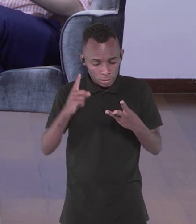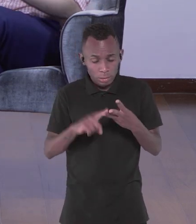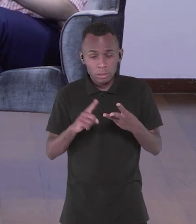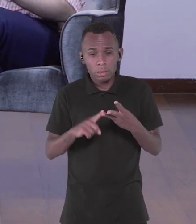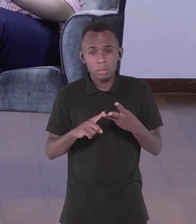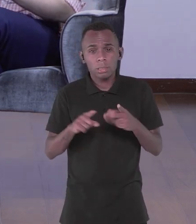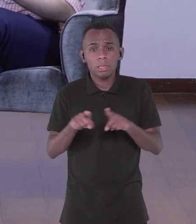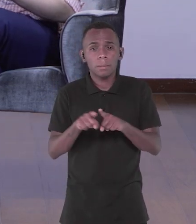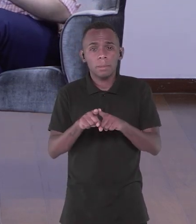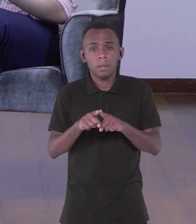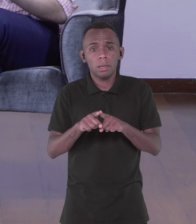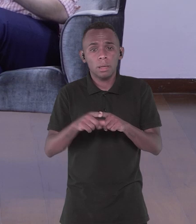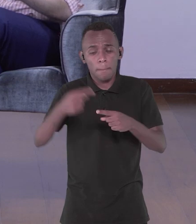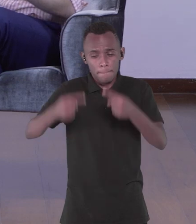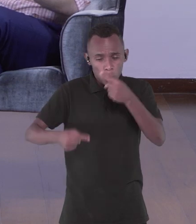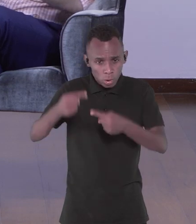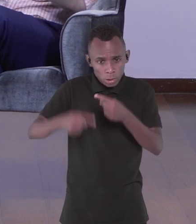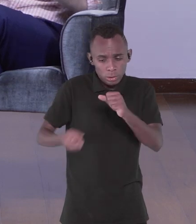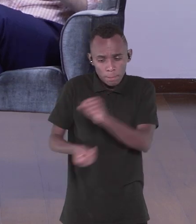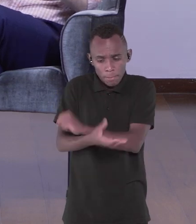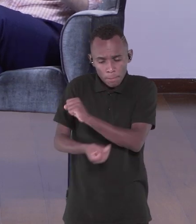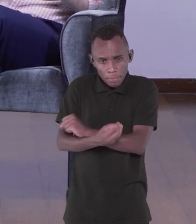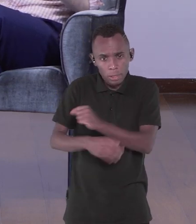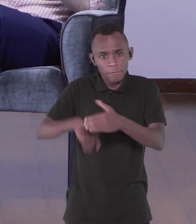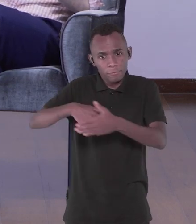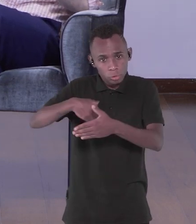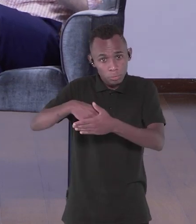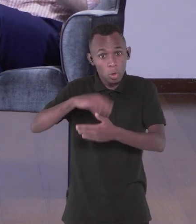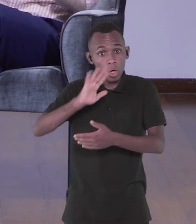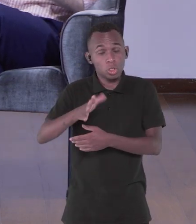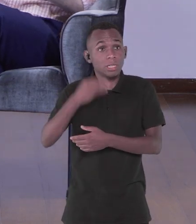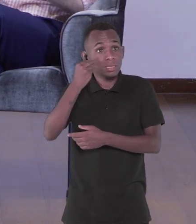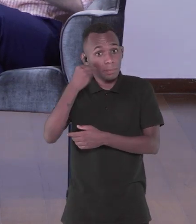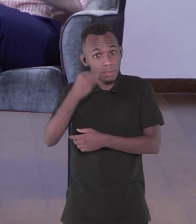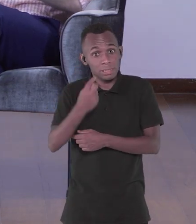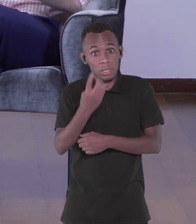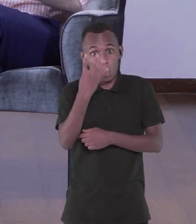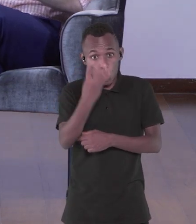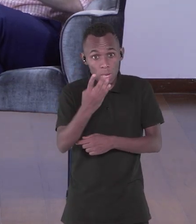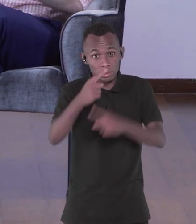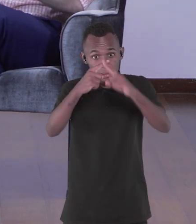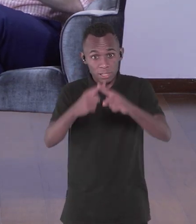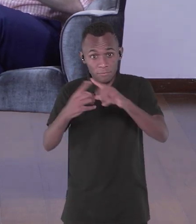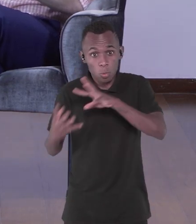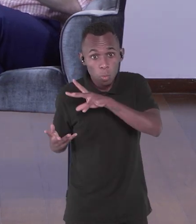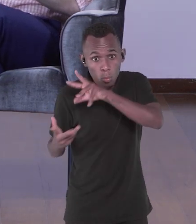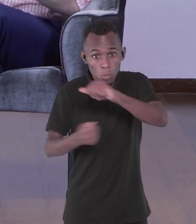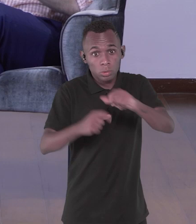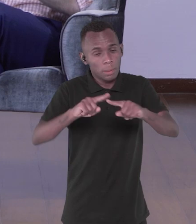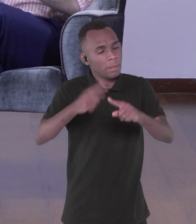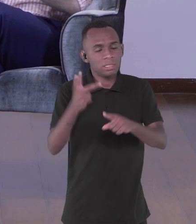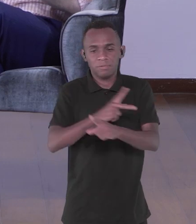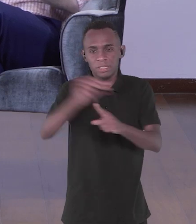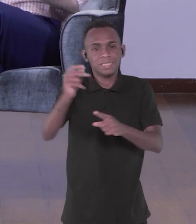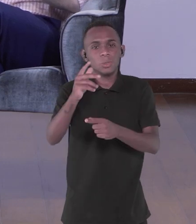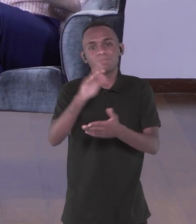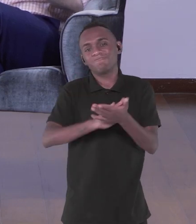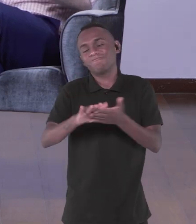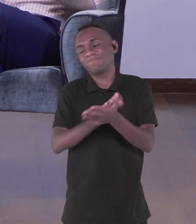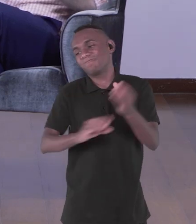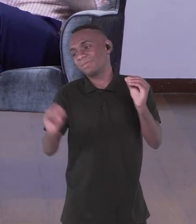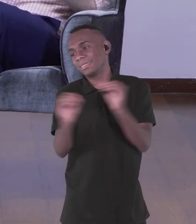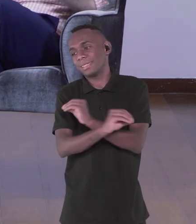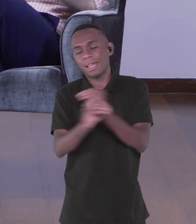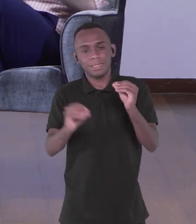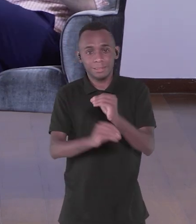Você foi a quantas Copas? 4. 4 Copas. Não ganhei nenhuma. Não. Jamil segura nas mãos o livro Política,